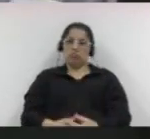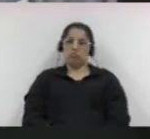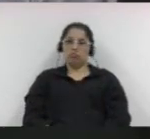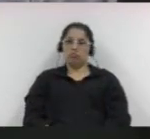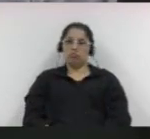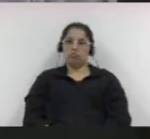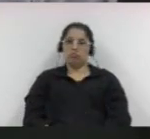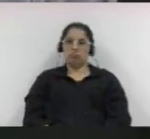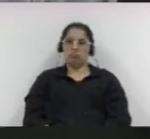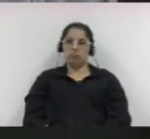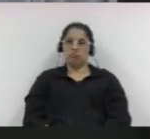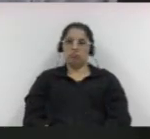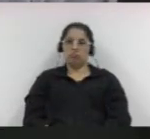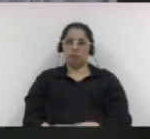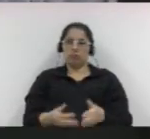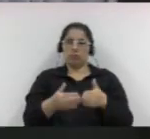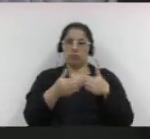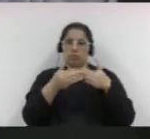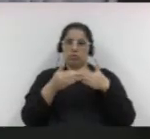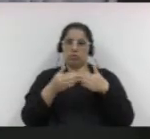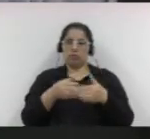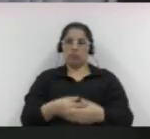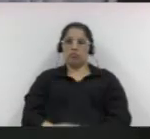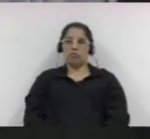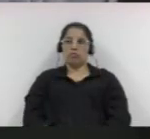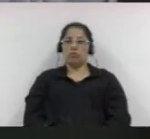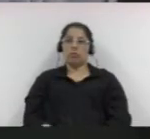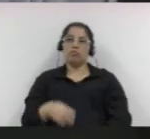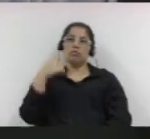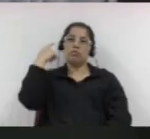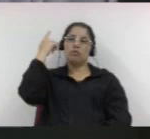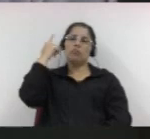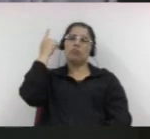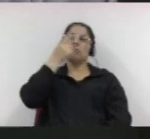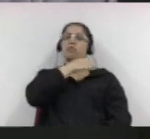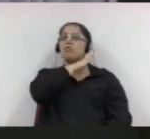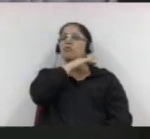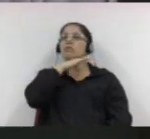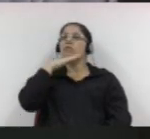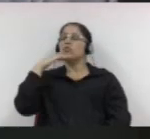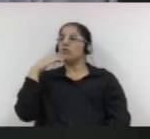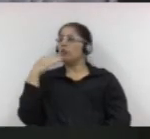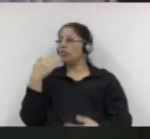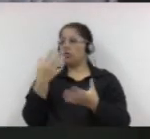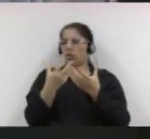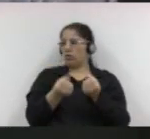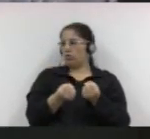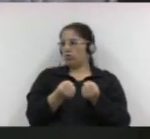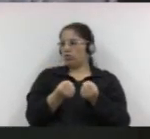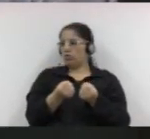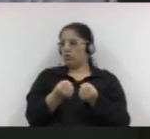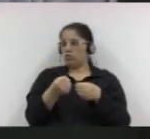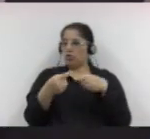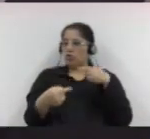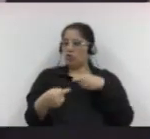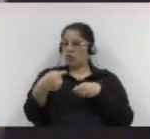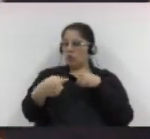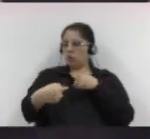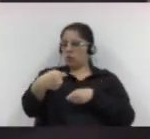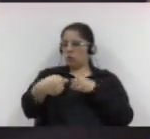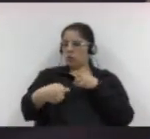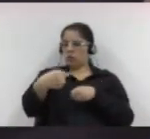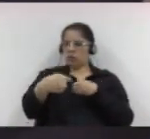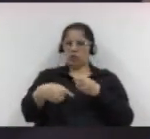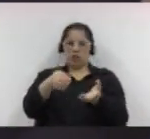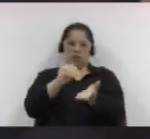Questão de ordem, presidente, está me desrespeitando aqui. O nobre vereador Heloísio. Eu não aceito, eu discutindo e